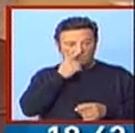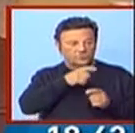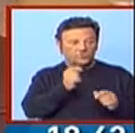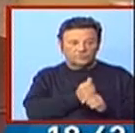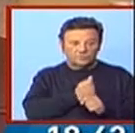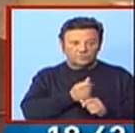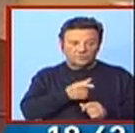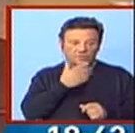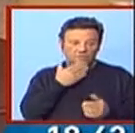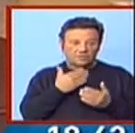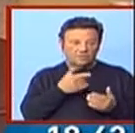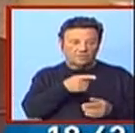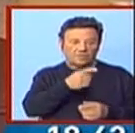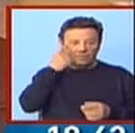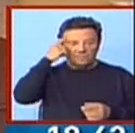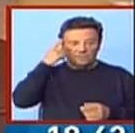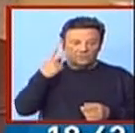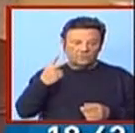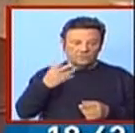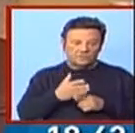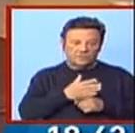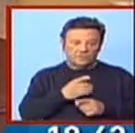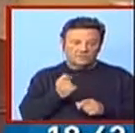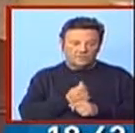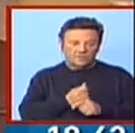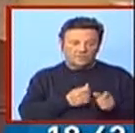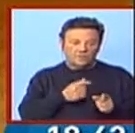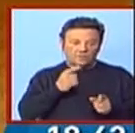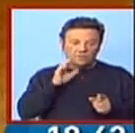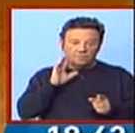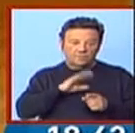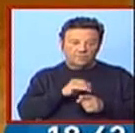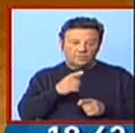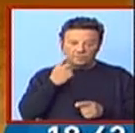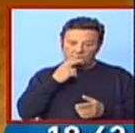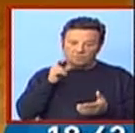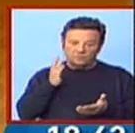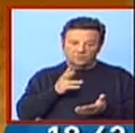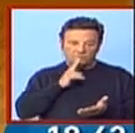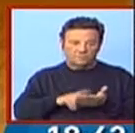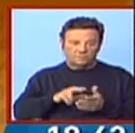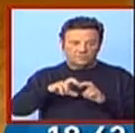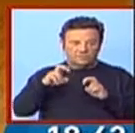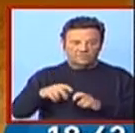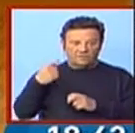consumidor leva a que pense duas vezes antes de comprar e claro, ao ter uma certificação